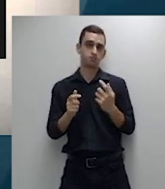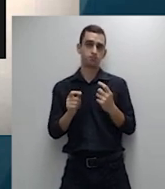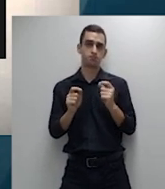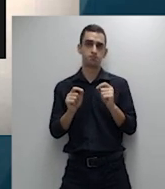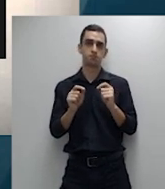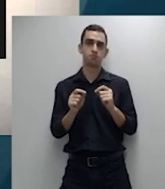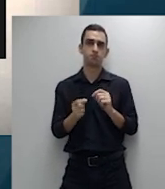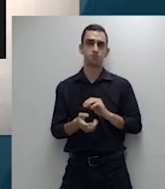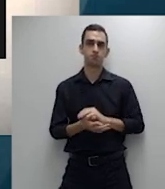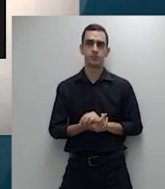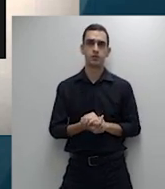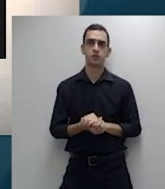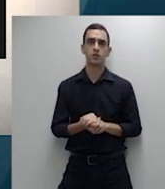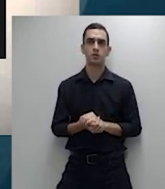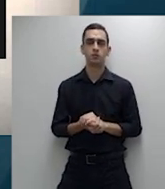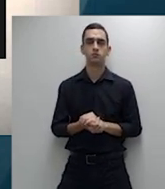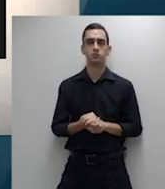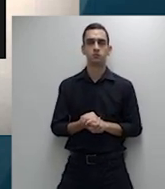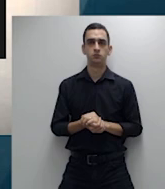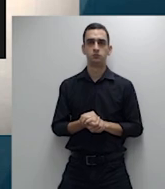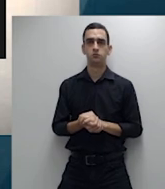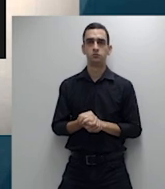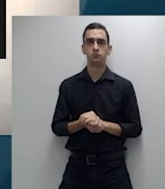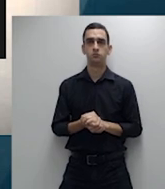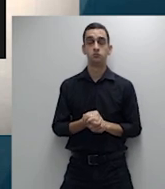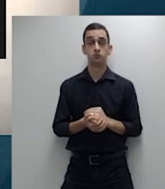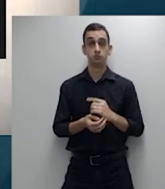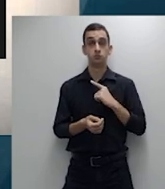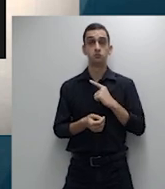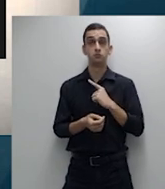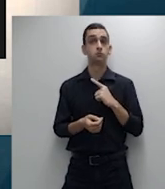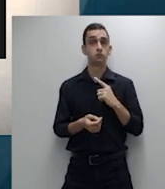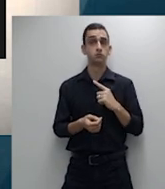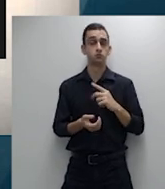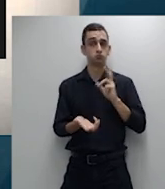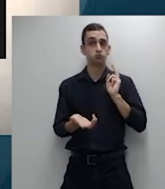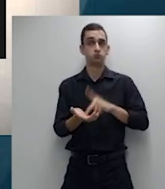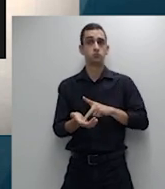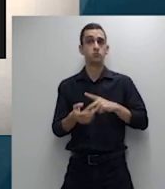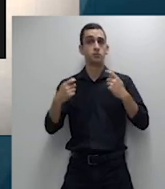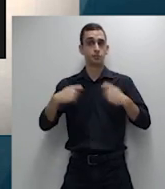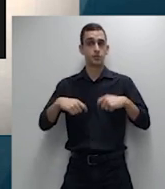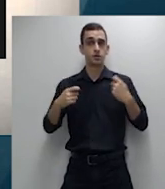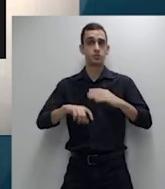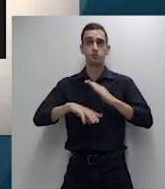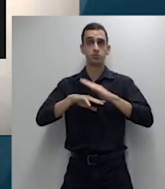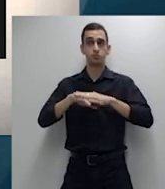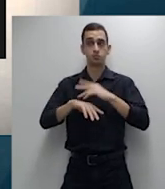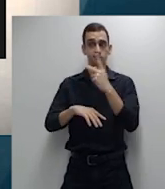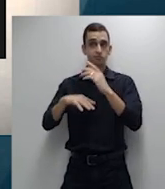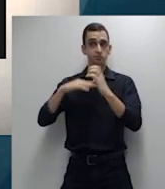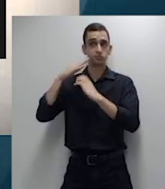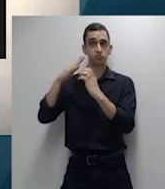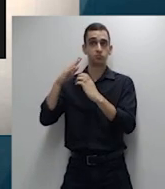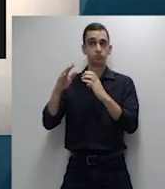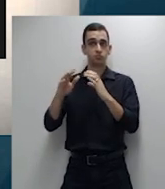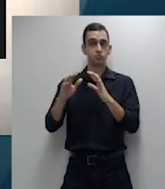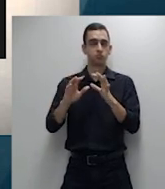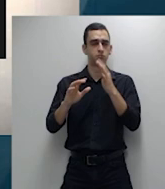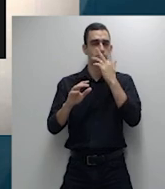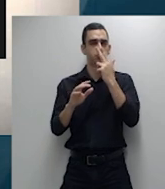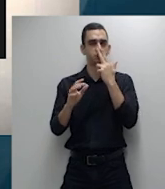é essencial e não acidental dos serviços da Star One sem a